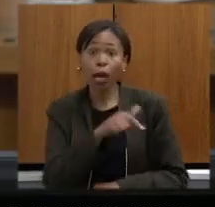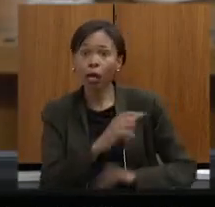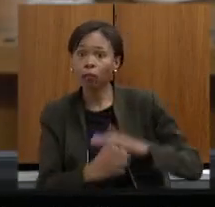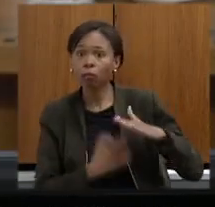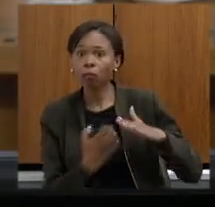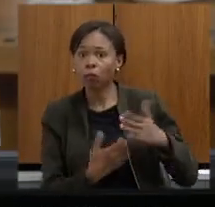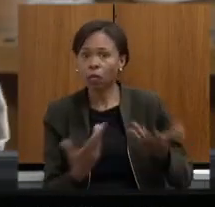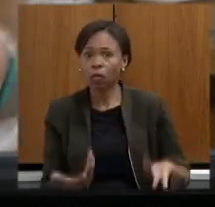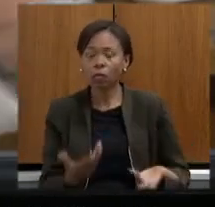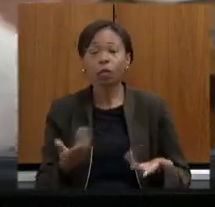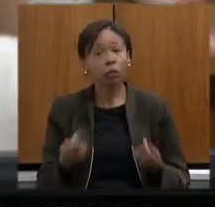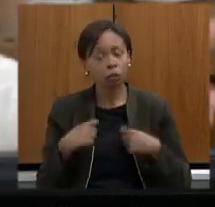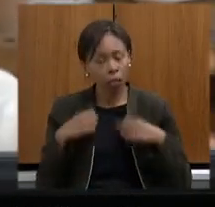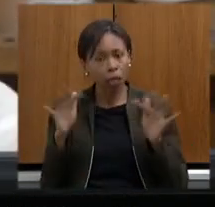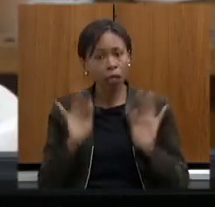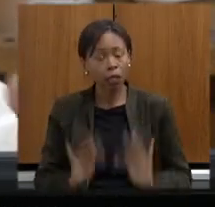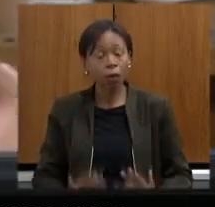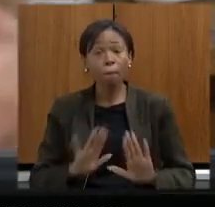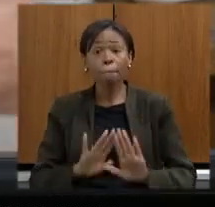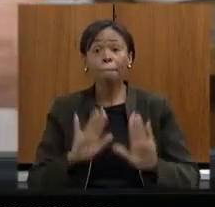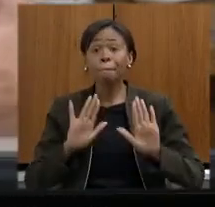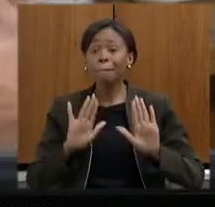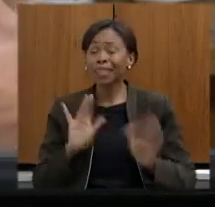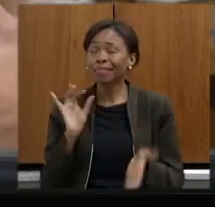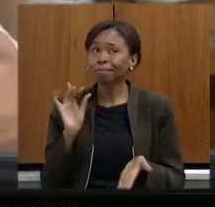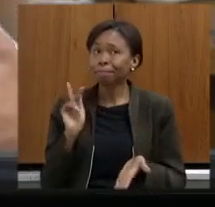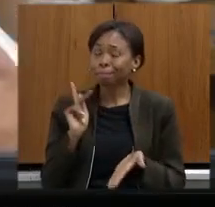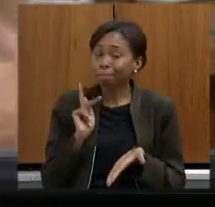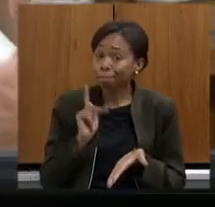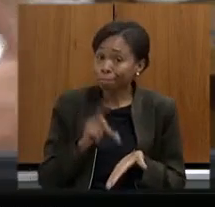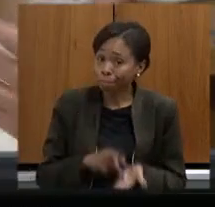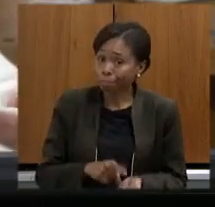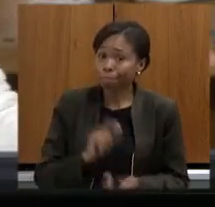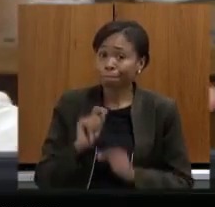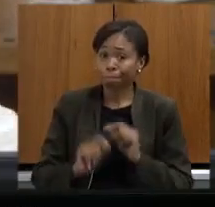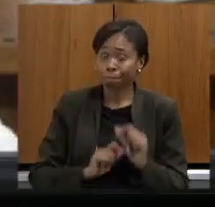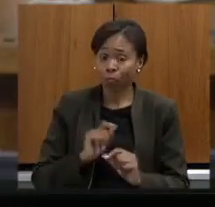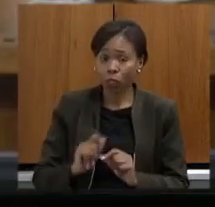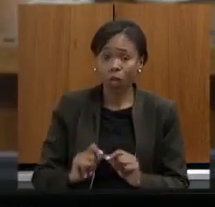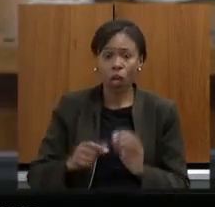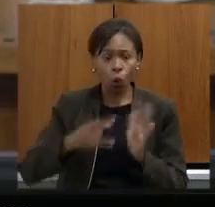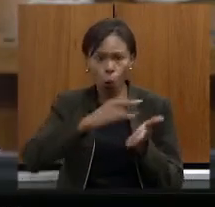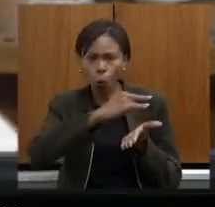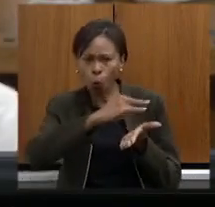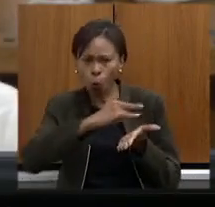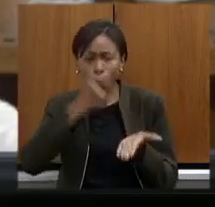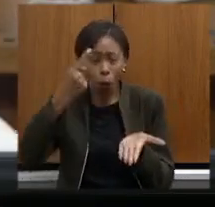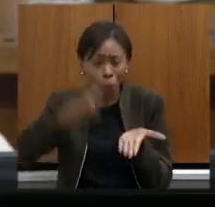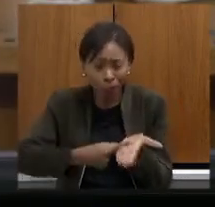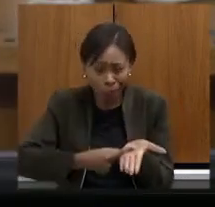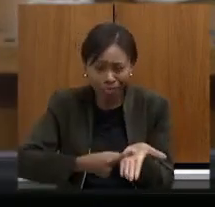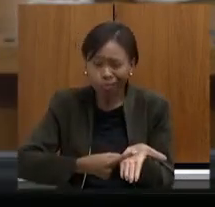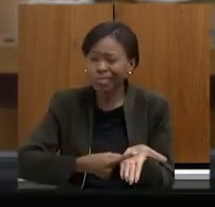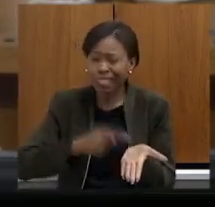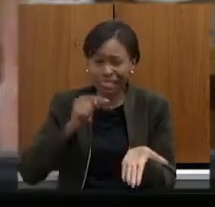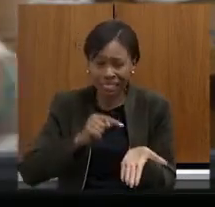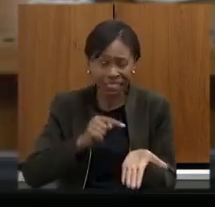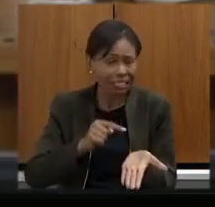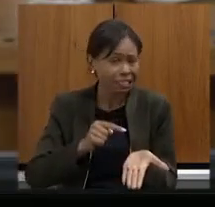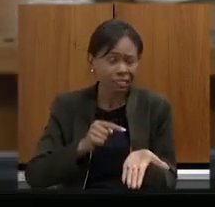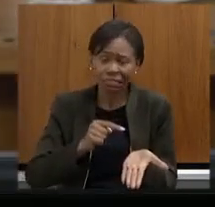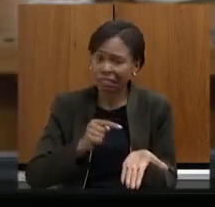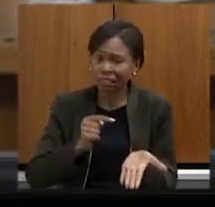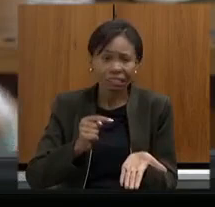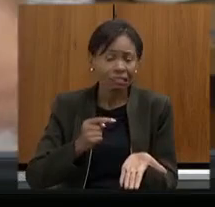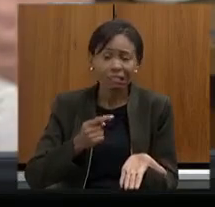nos causa alegria mas a realidade né que a firmaram termo como esse não é simples e